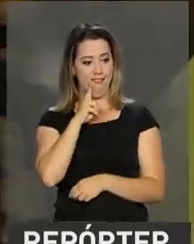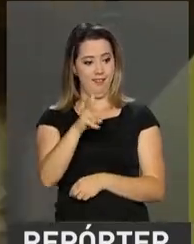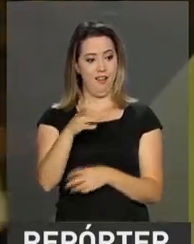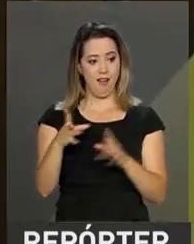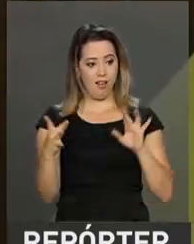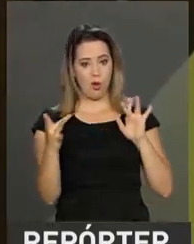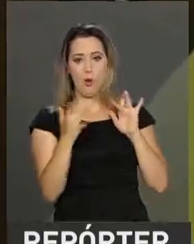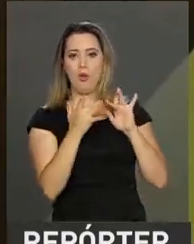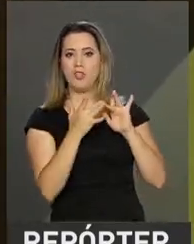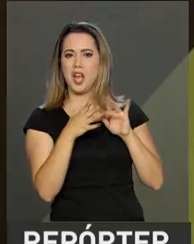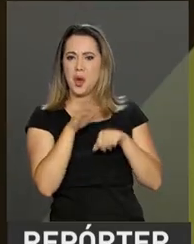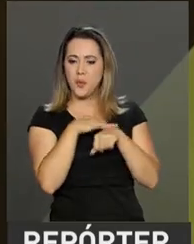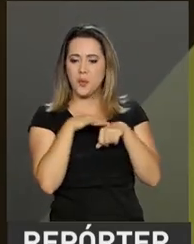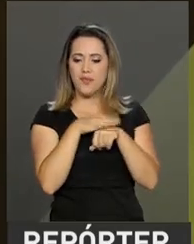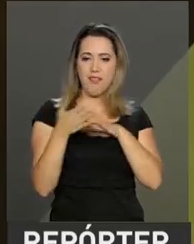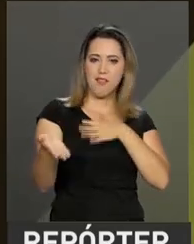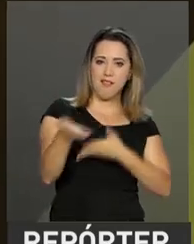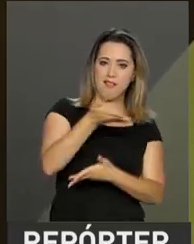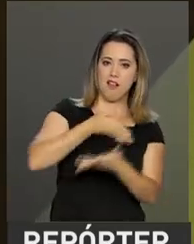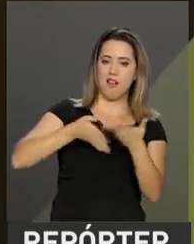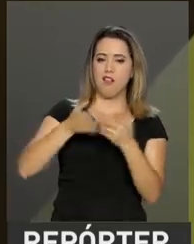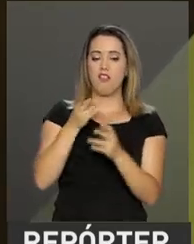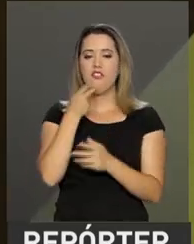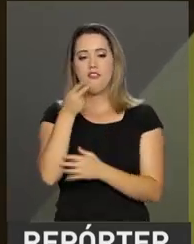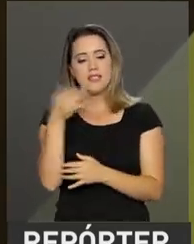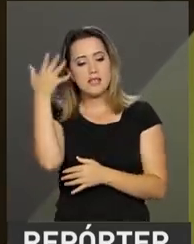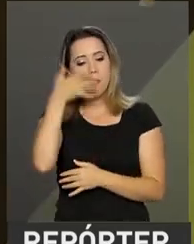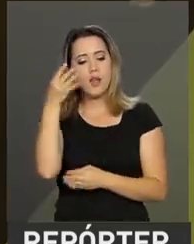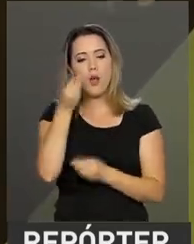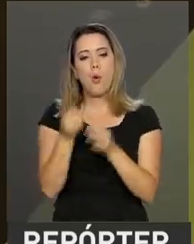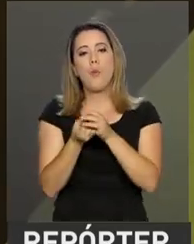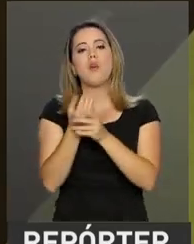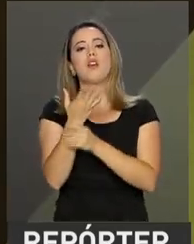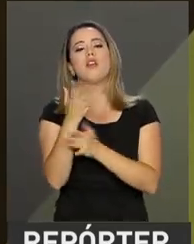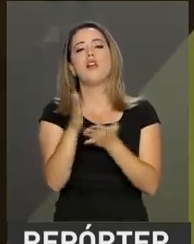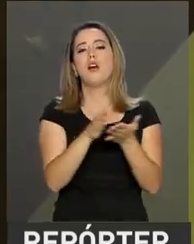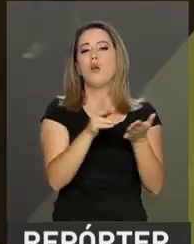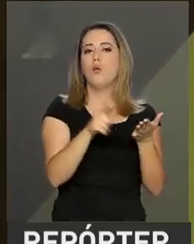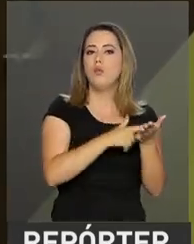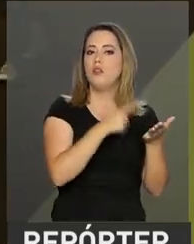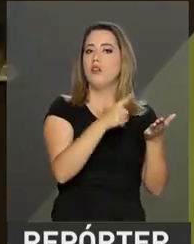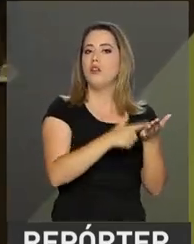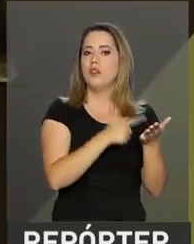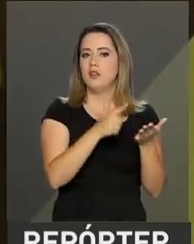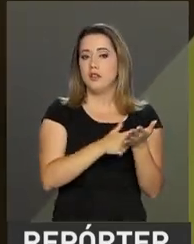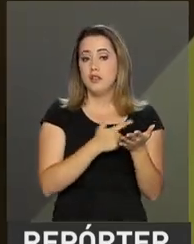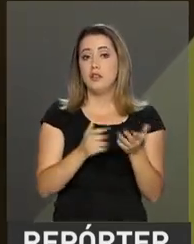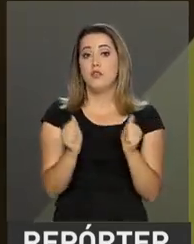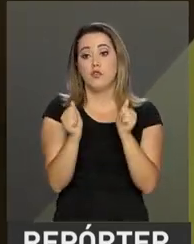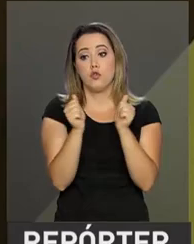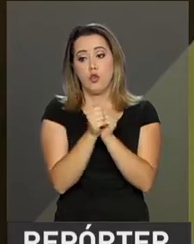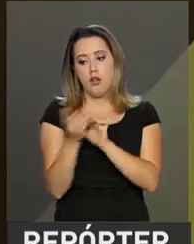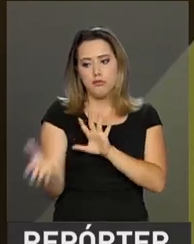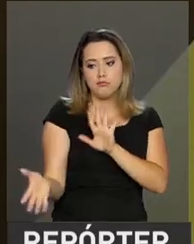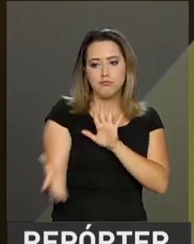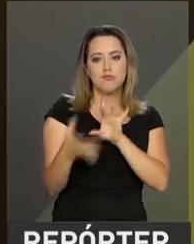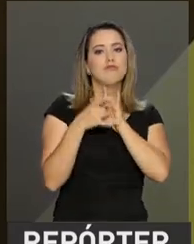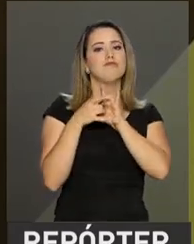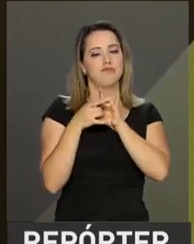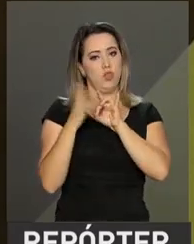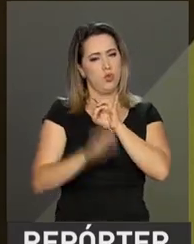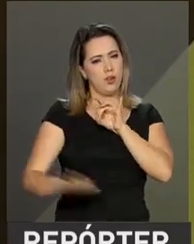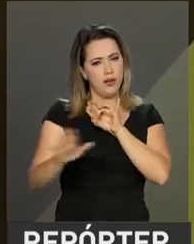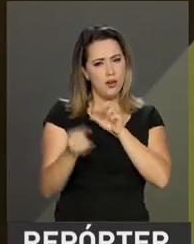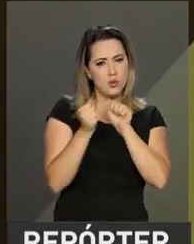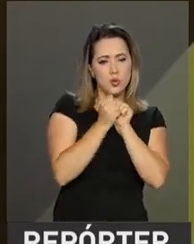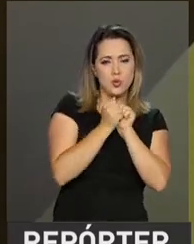elas e vai contando como que um livro nasce, aproxima a criança não só do autor, como do livro. Então, esse momento de